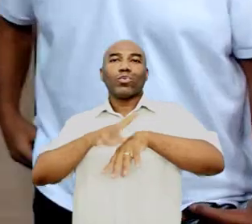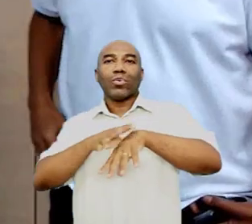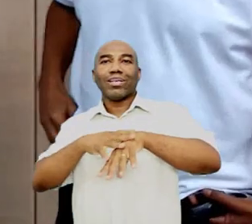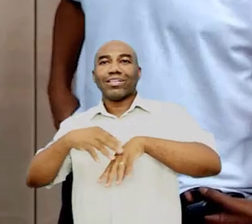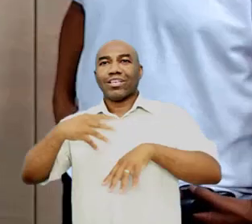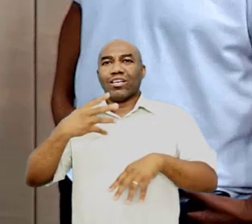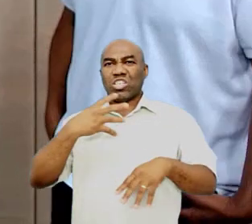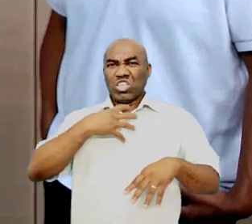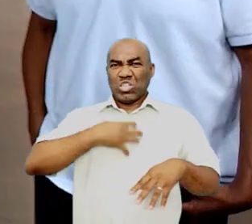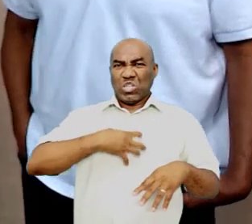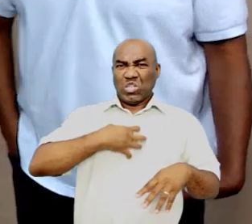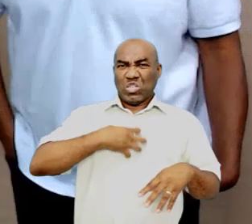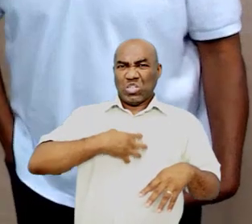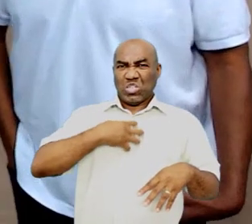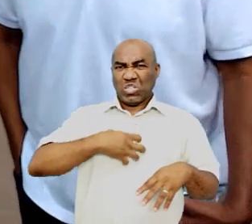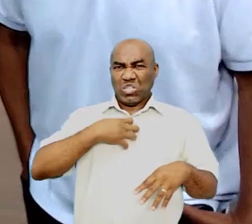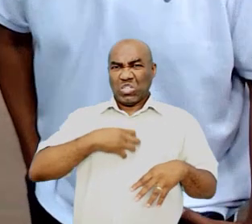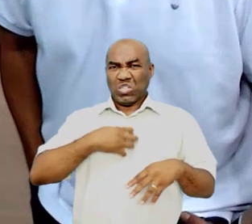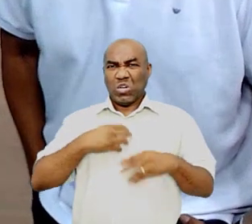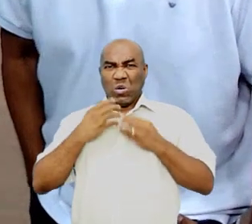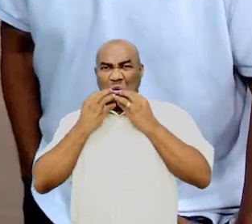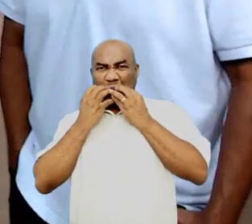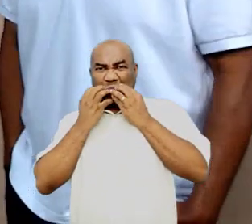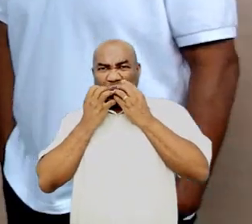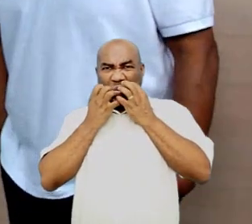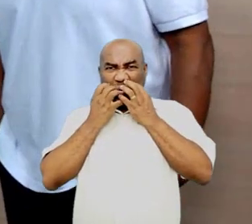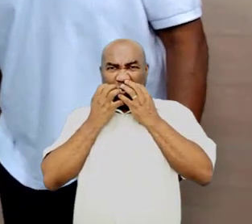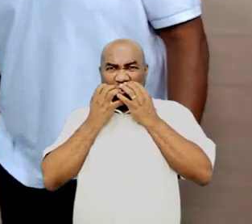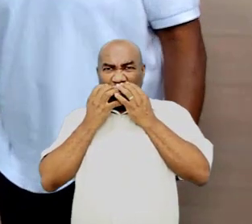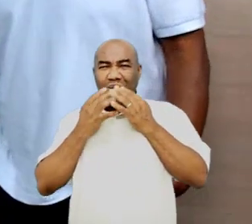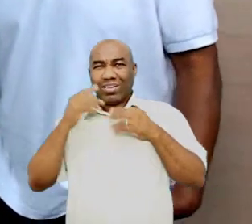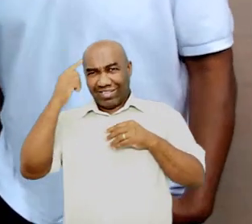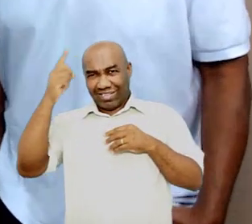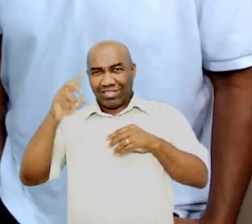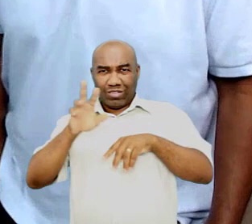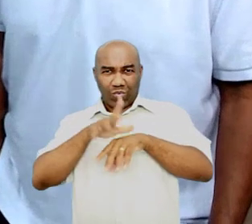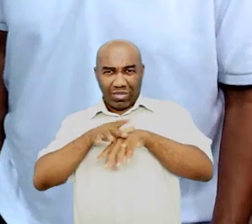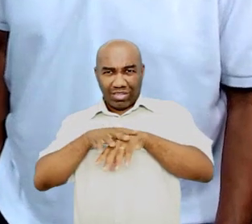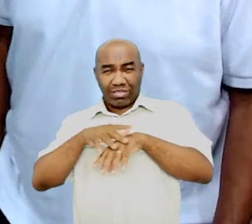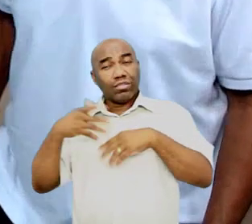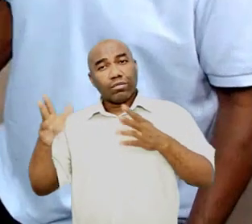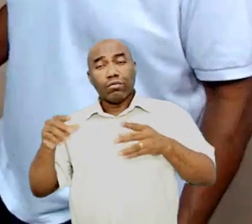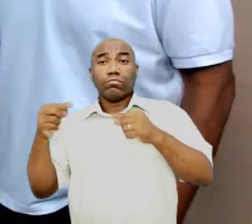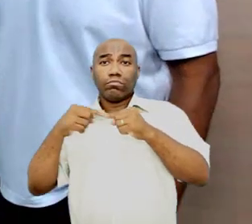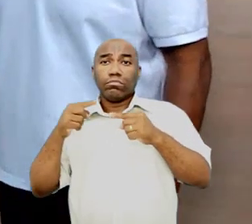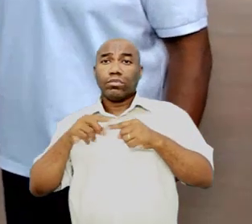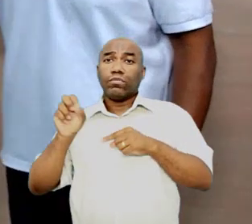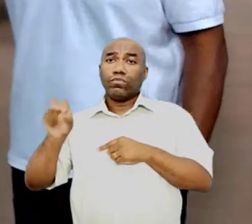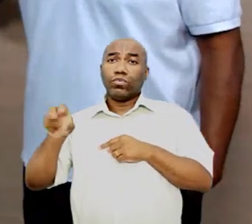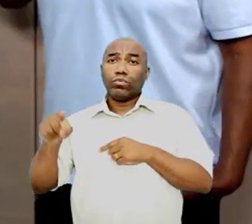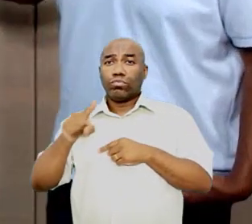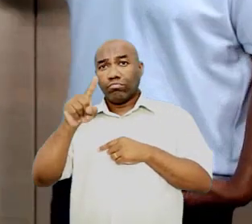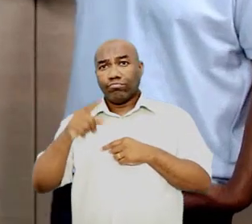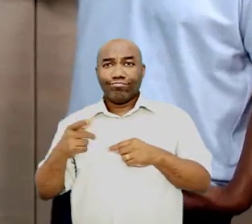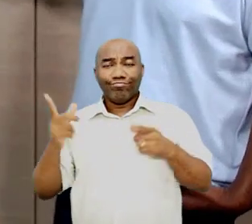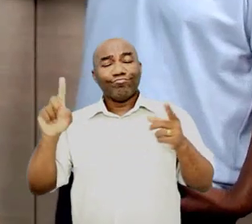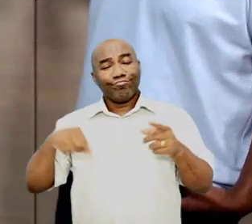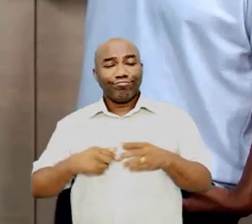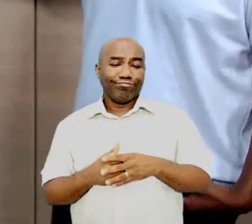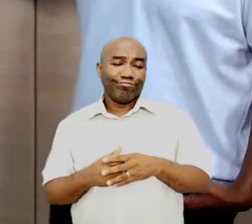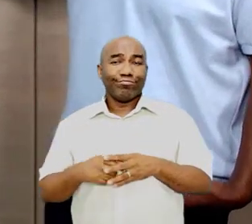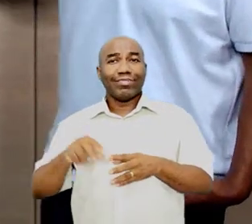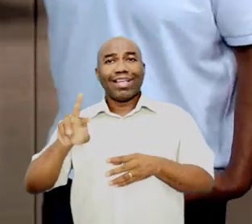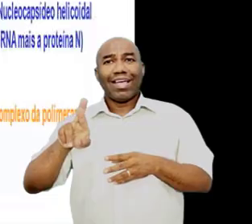simplicidade. Vírus são proteínas, vírus são partículas infecciosas. Então você nota aqui